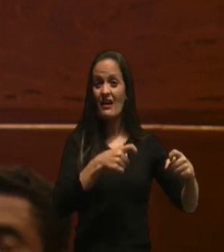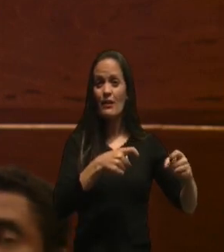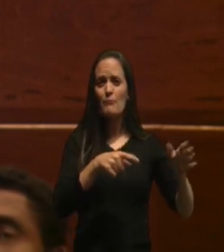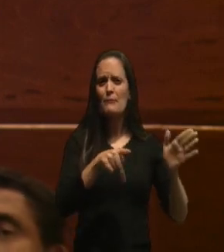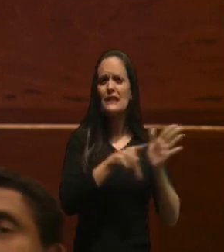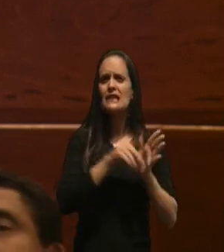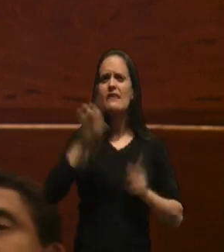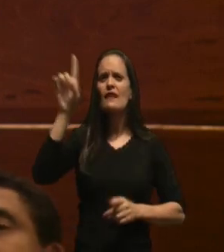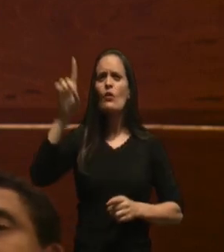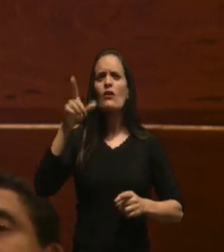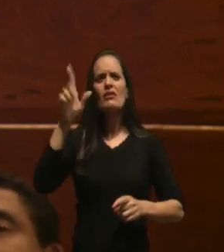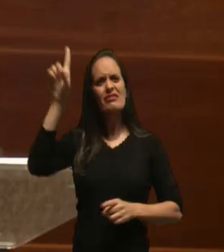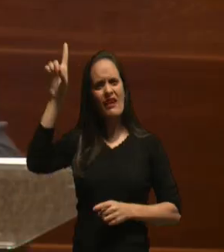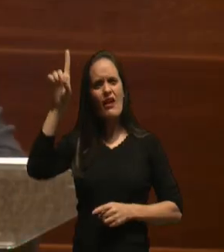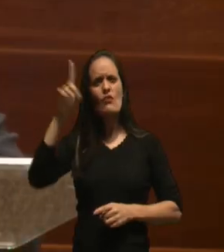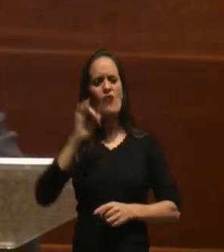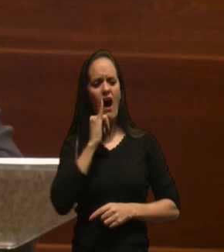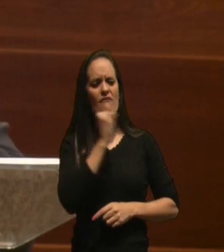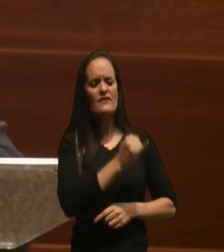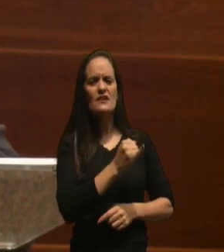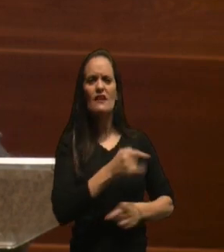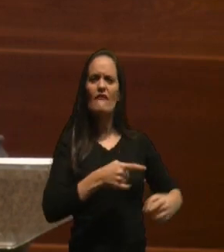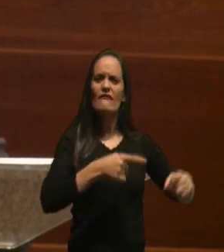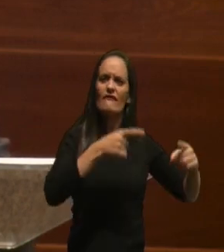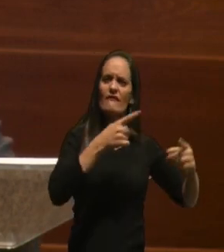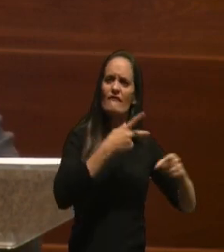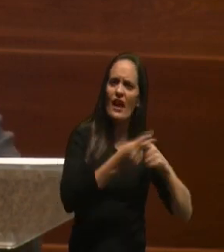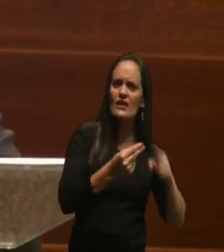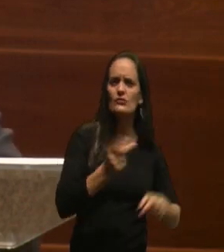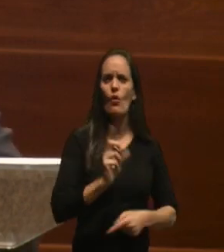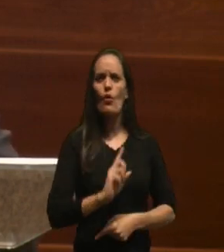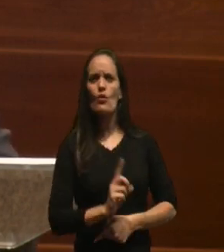não a Josafá, rei de Judá. Não, não pertencia a